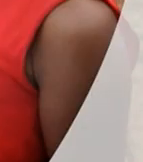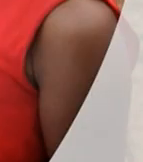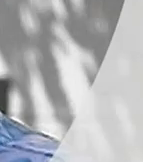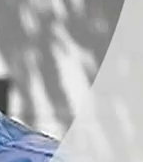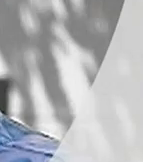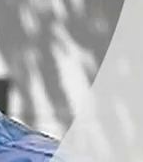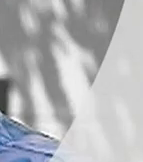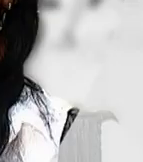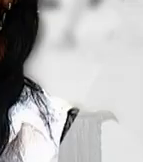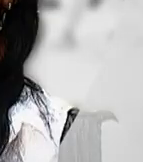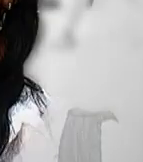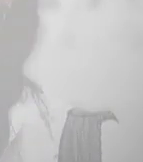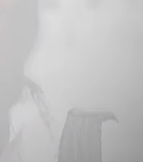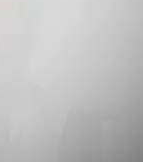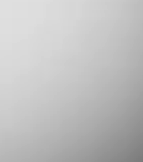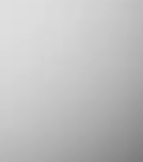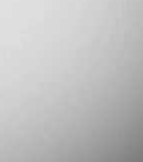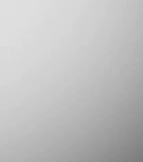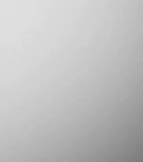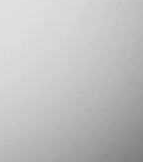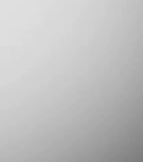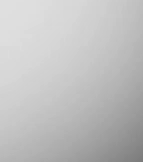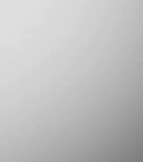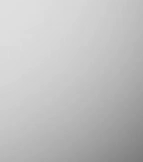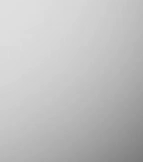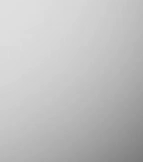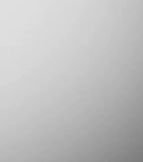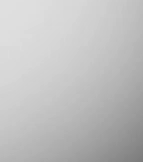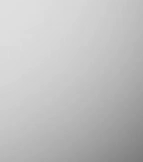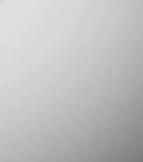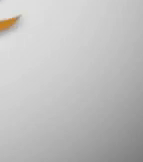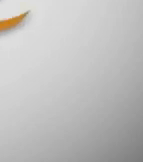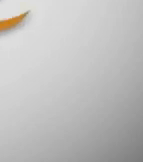E aí E aí